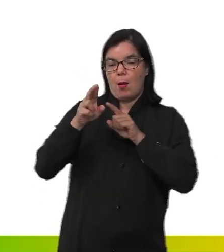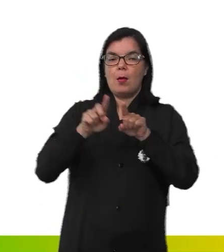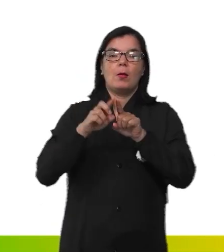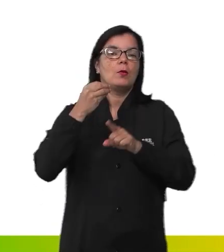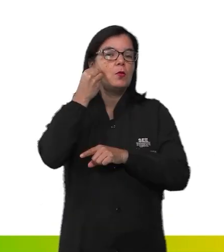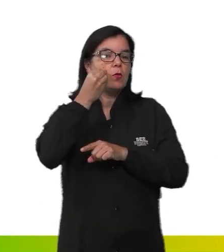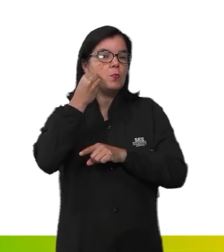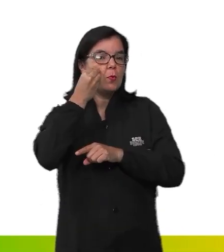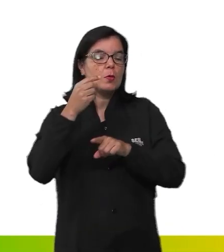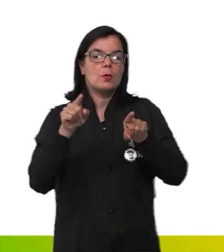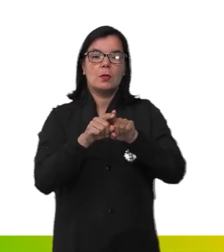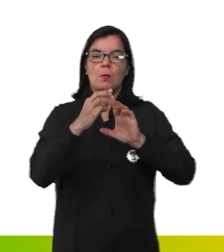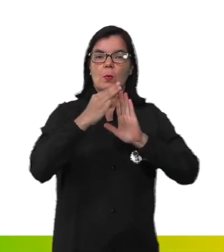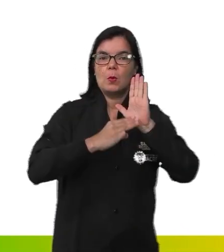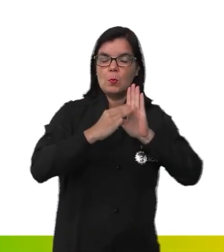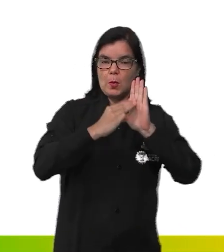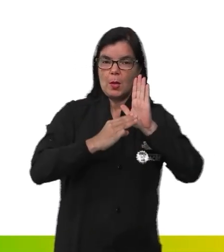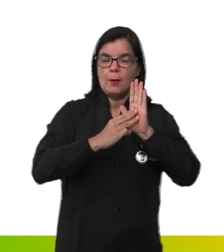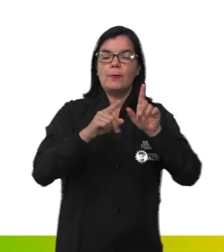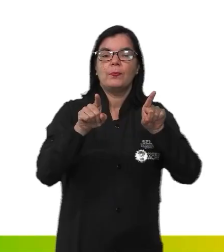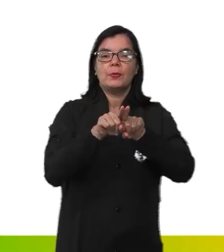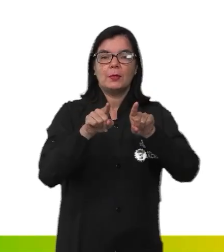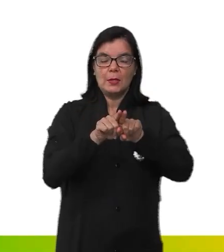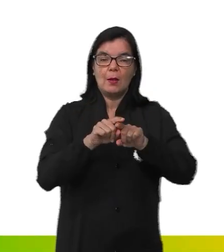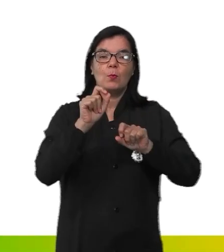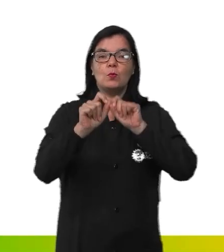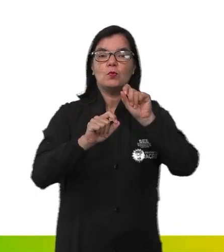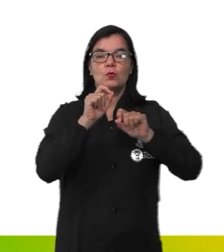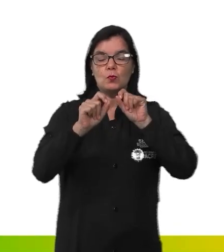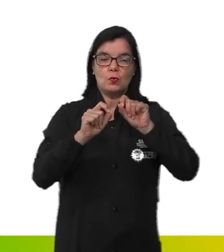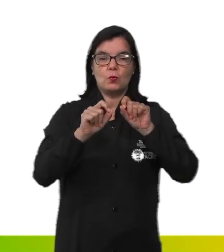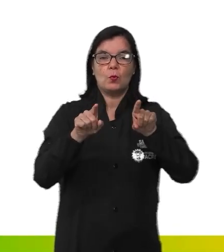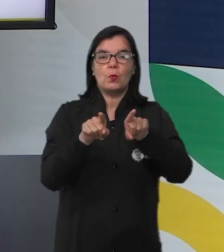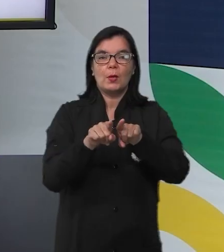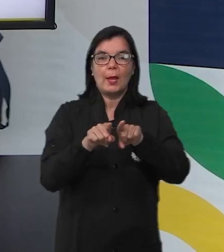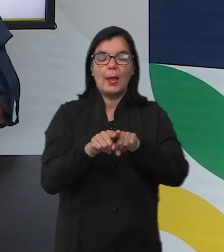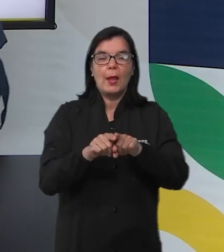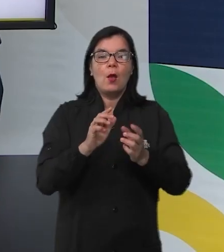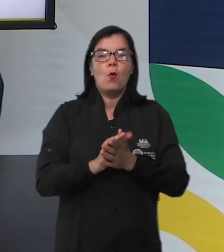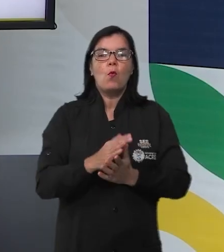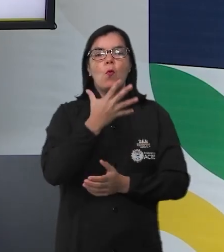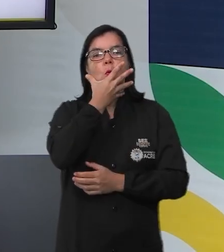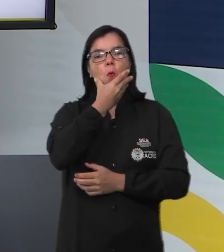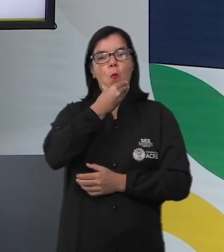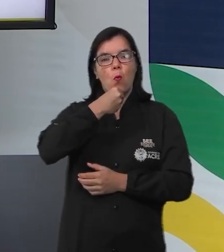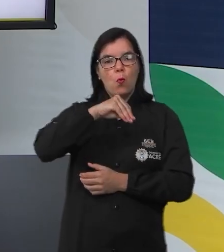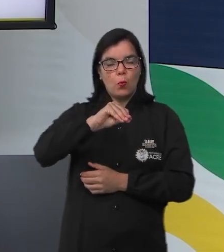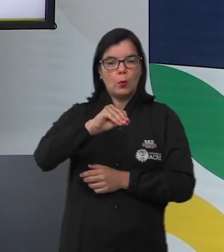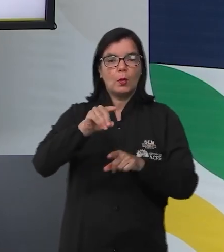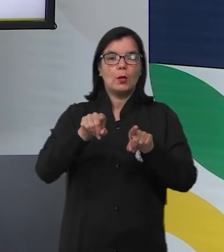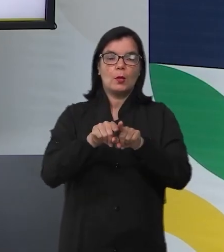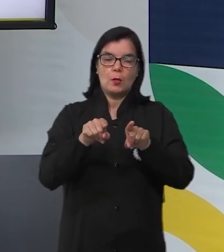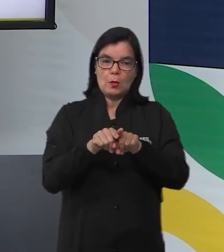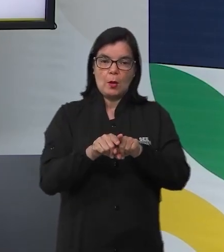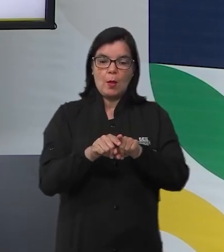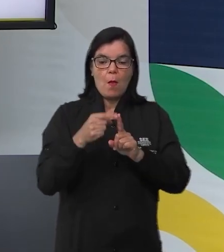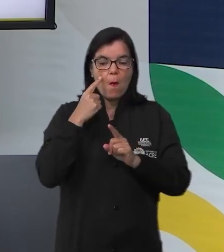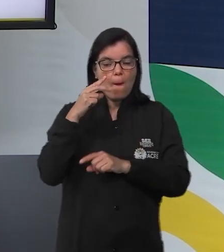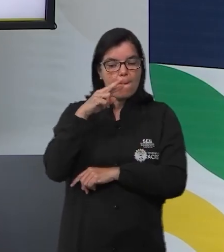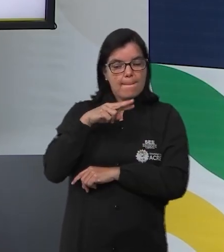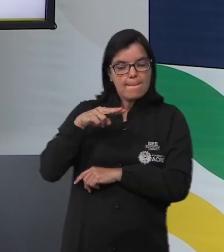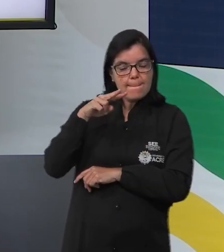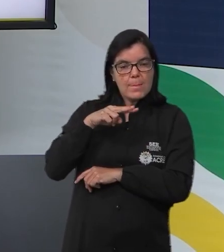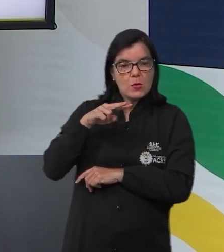experimentação e método. Aqui temos o Galileu e o Newton. No caso do Galileu, pessoal, ele começou a observar melhor o espaço